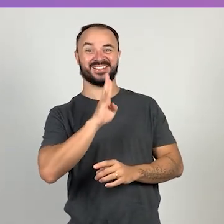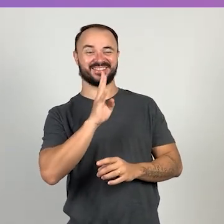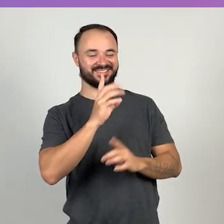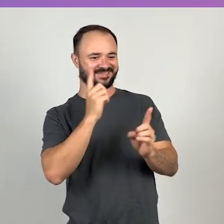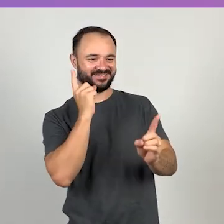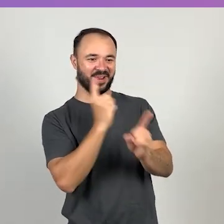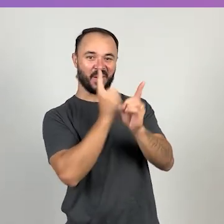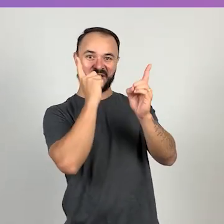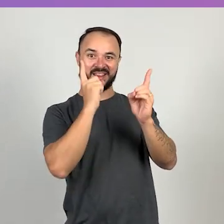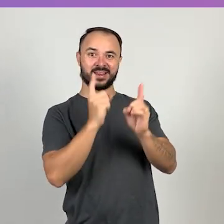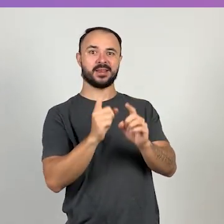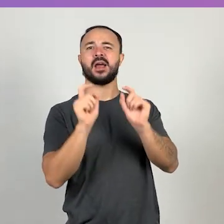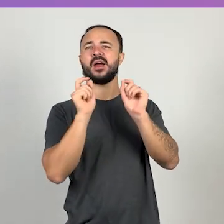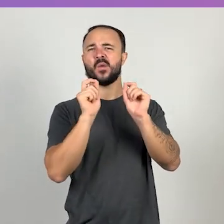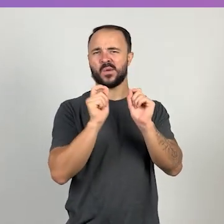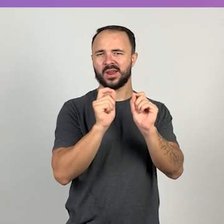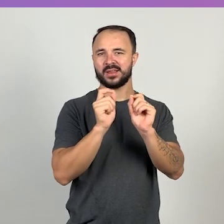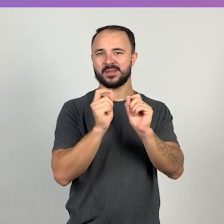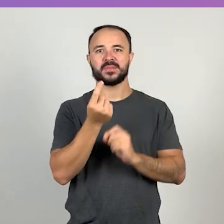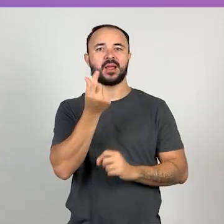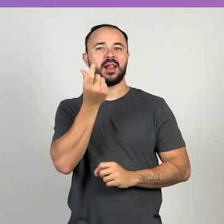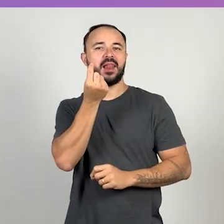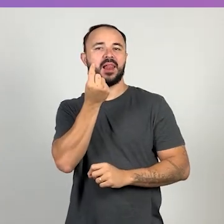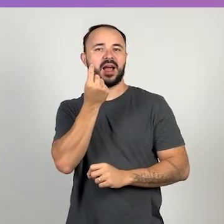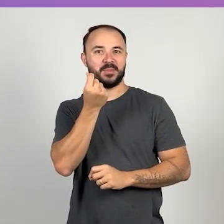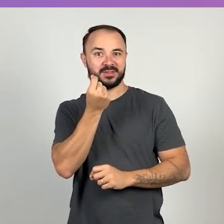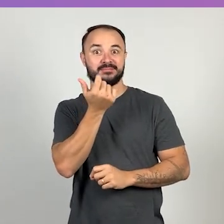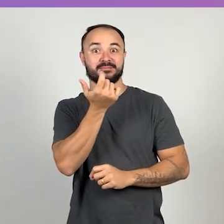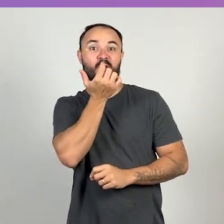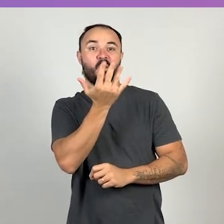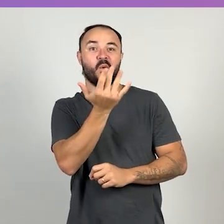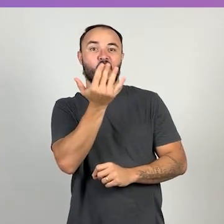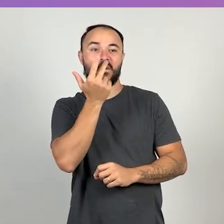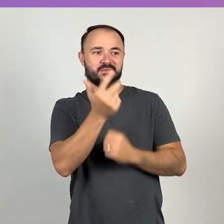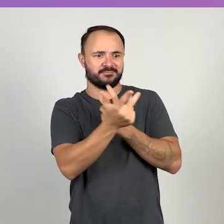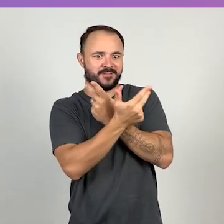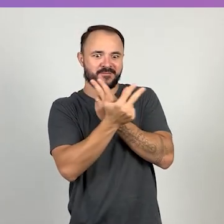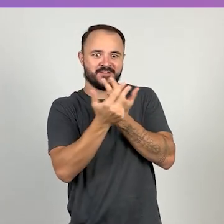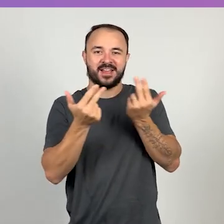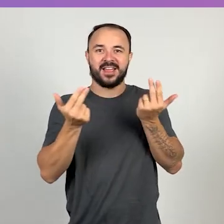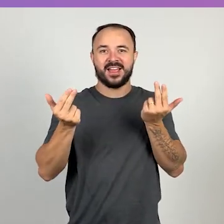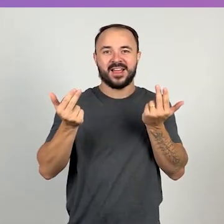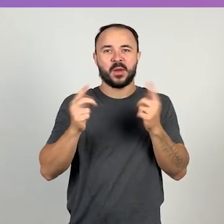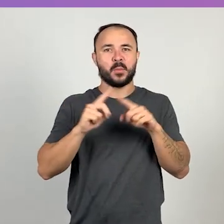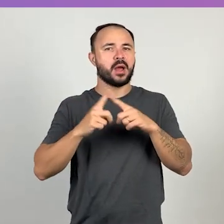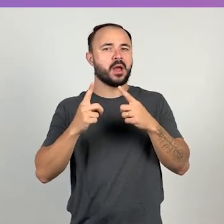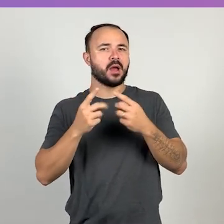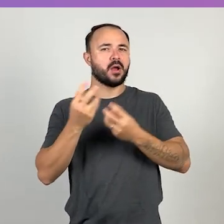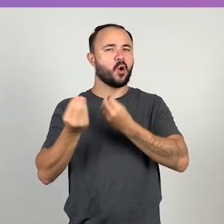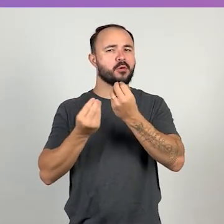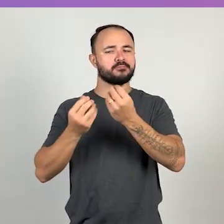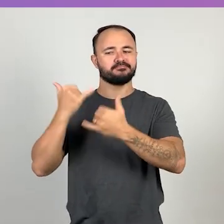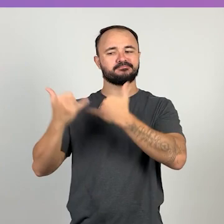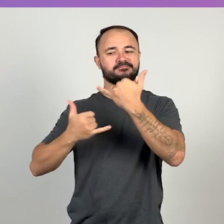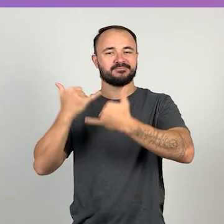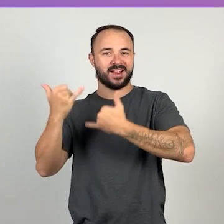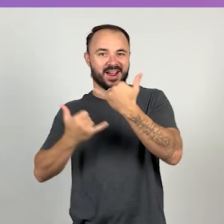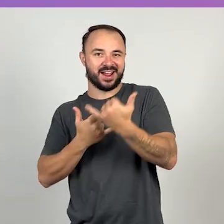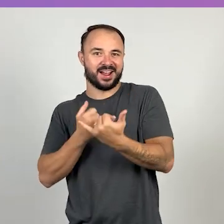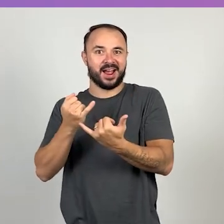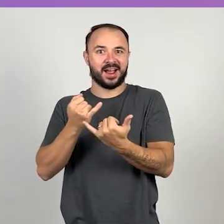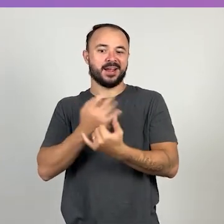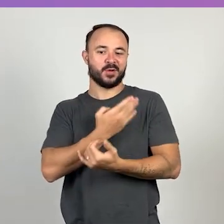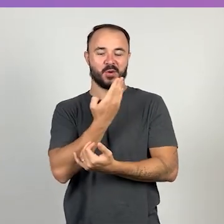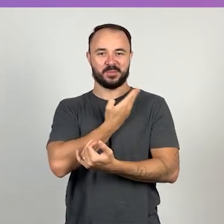Achei! São lápis coloridos. Mas como fazer para brincar com